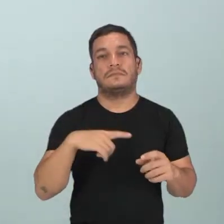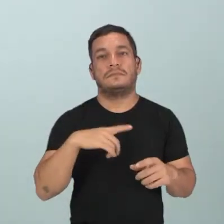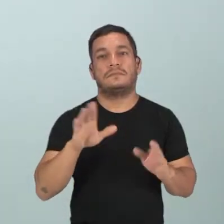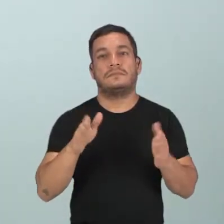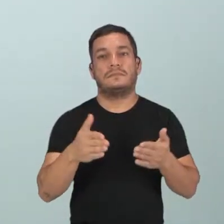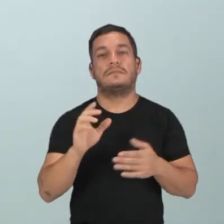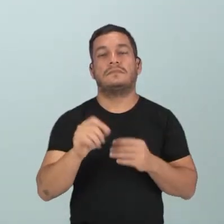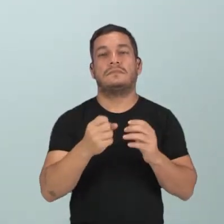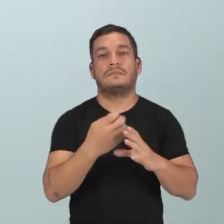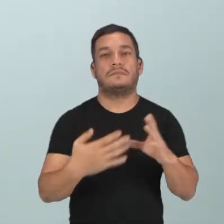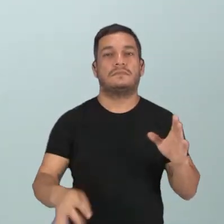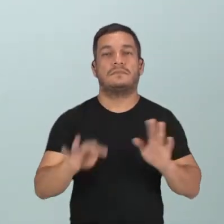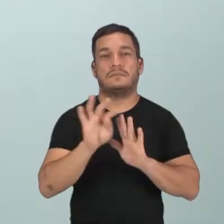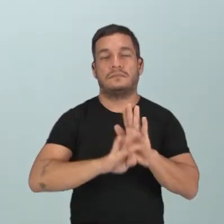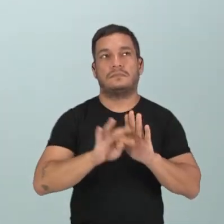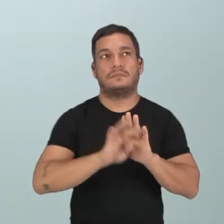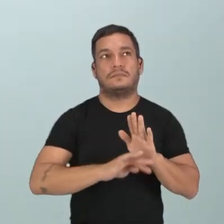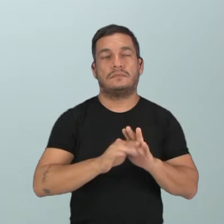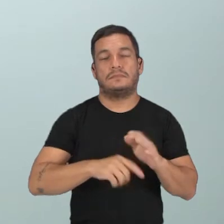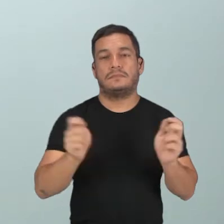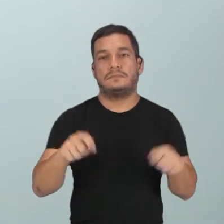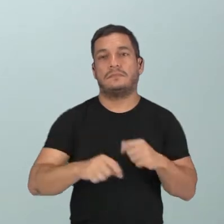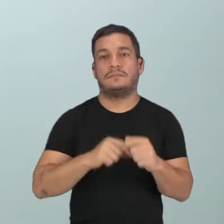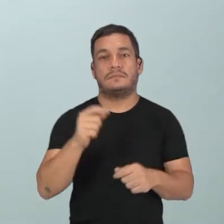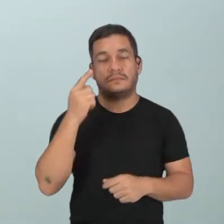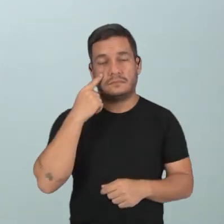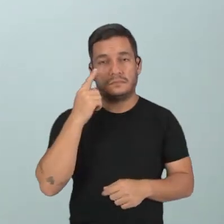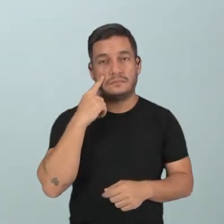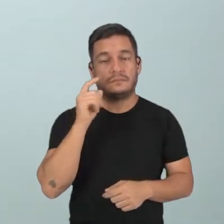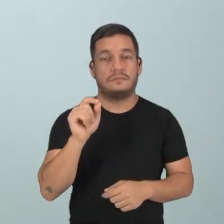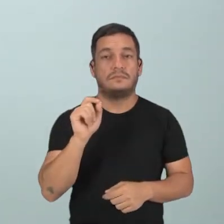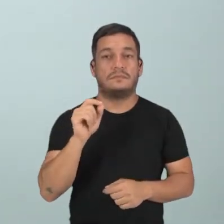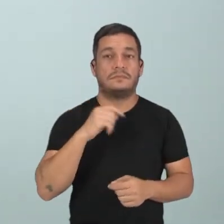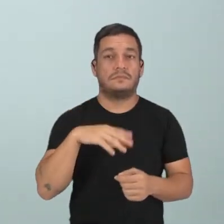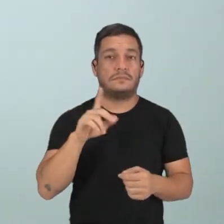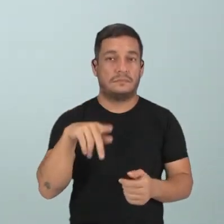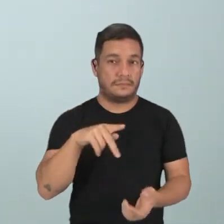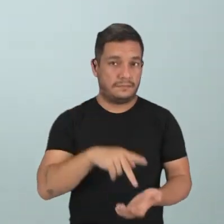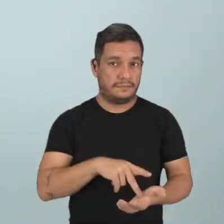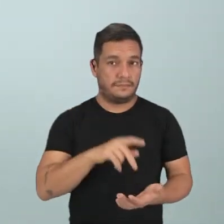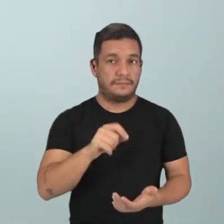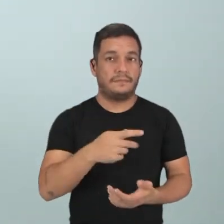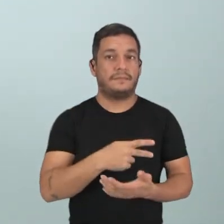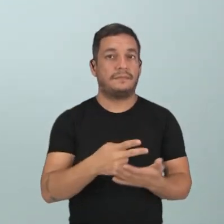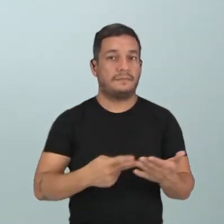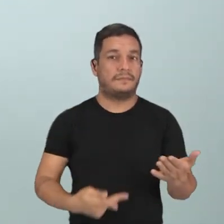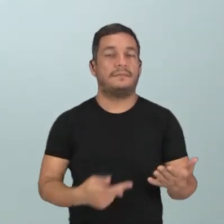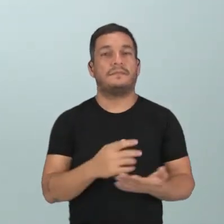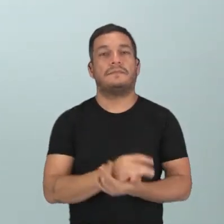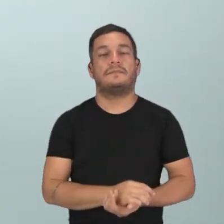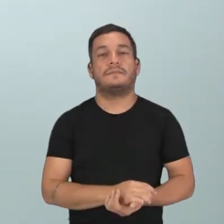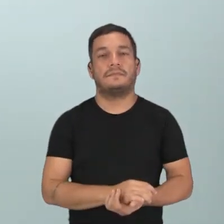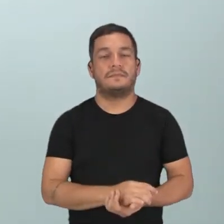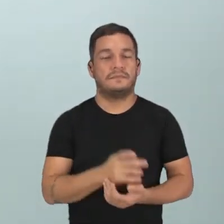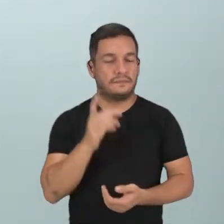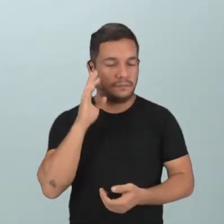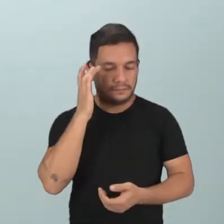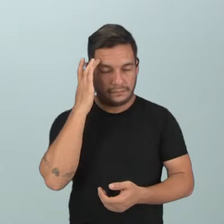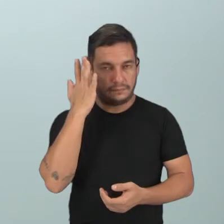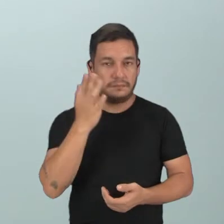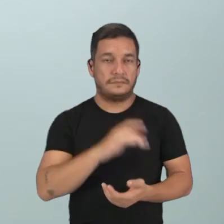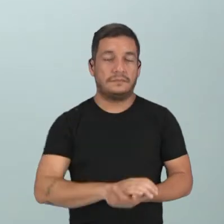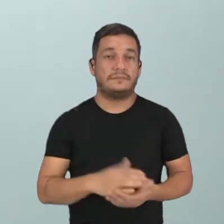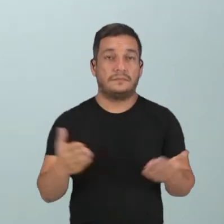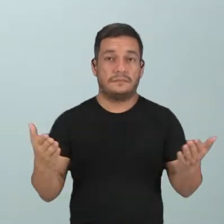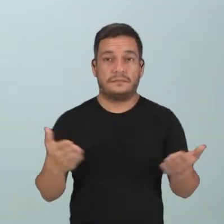prendemos as características do texto para podermos evidenciá-lo como sendo realmente um poema ficou fácil